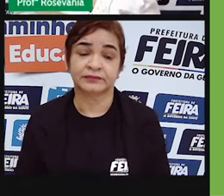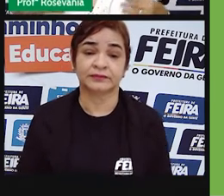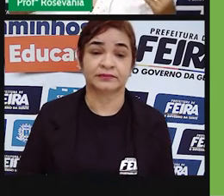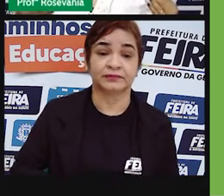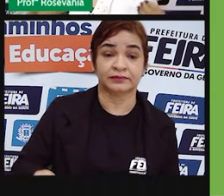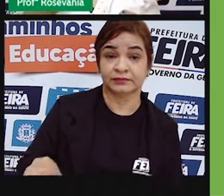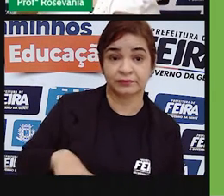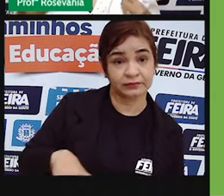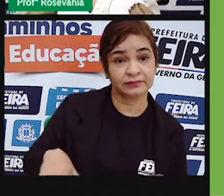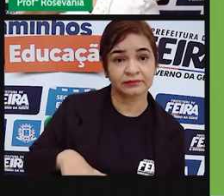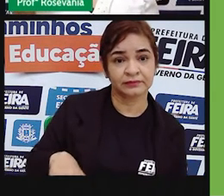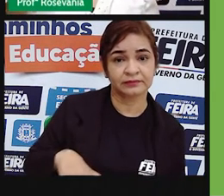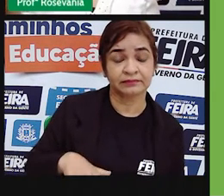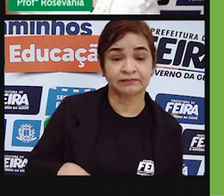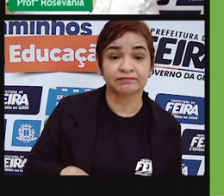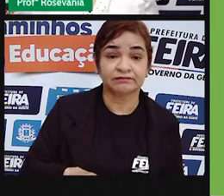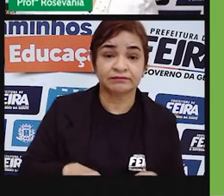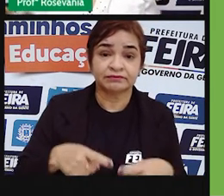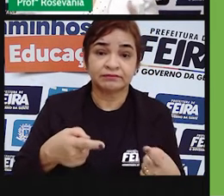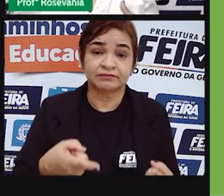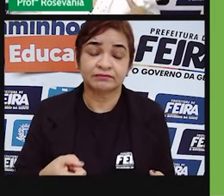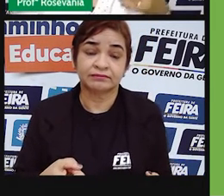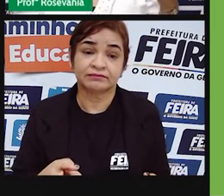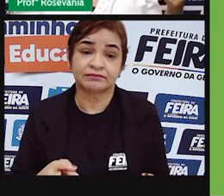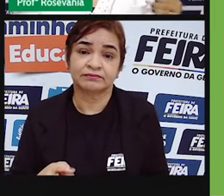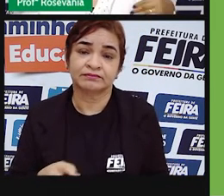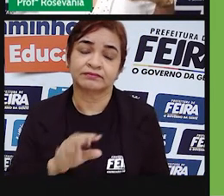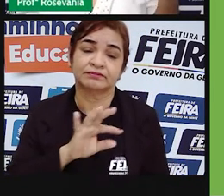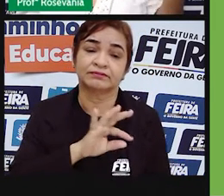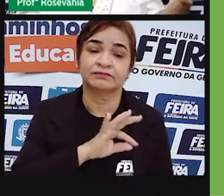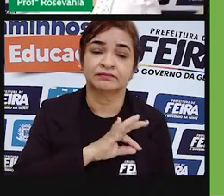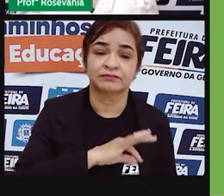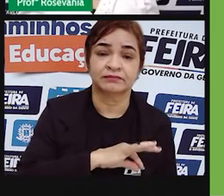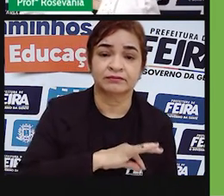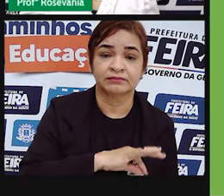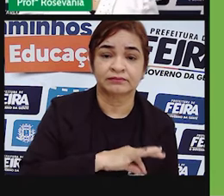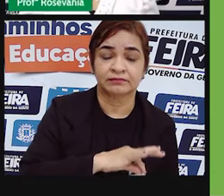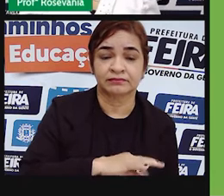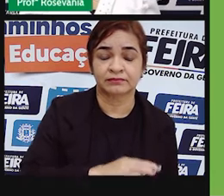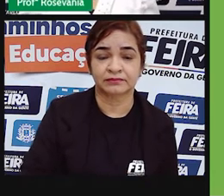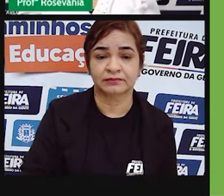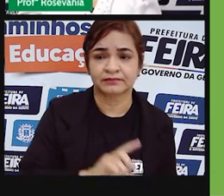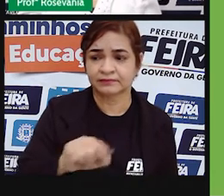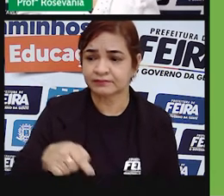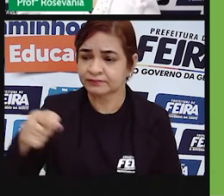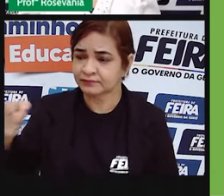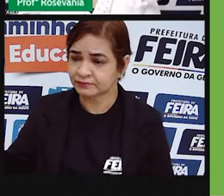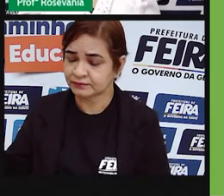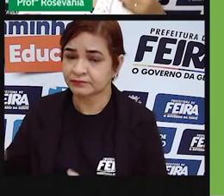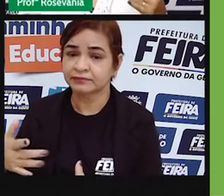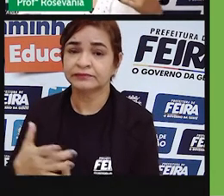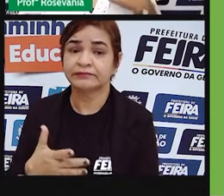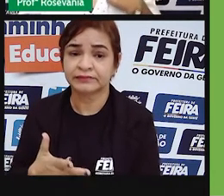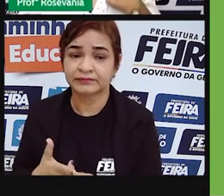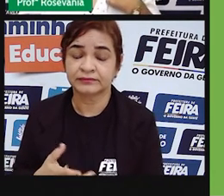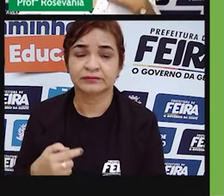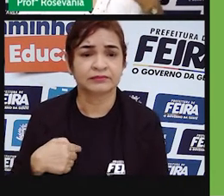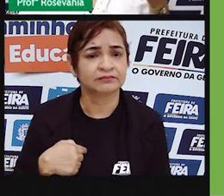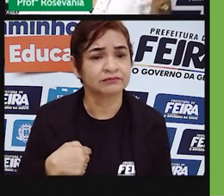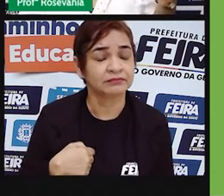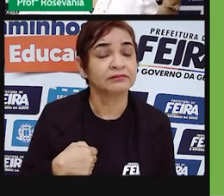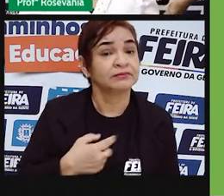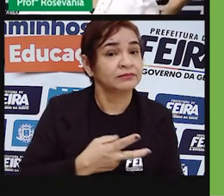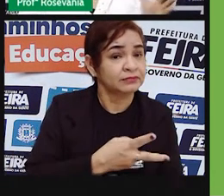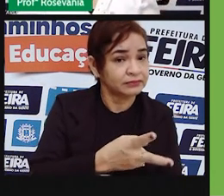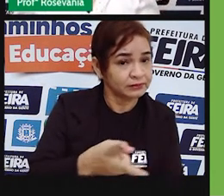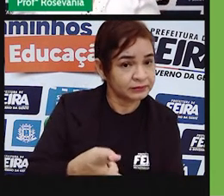meu trabalho e os salários elas estão compensa ou se eu tivesse trabalhando em uma outra cidade então em busca dessas